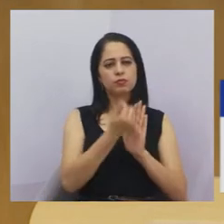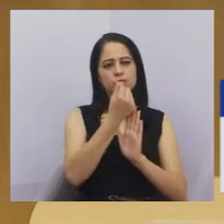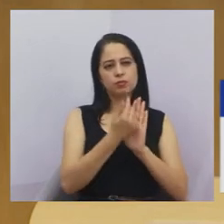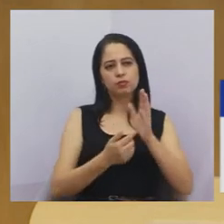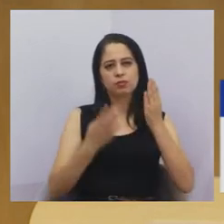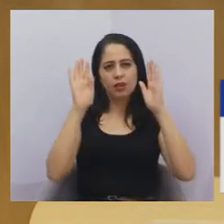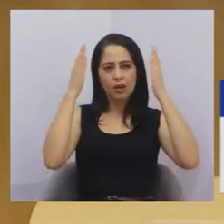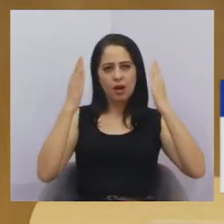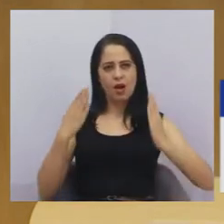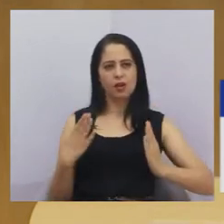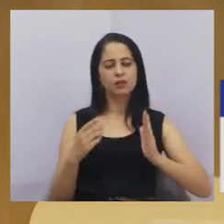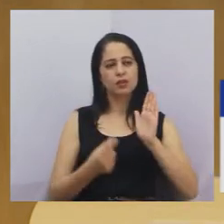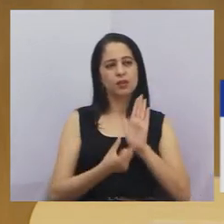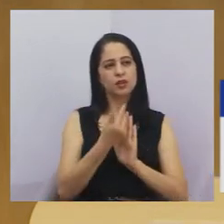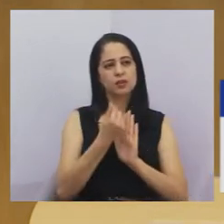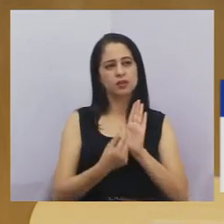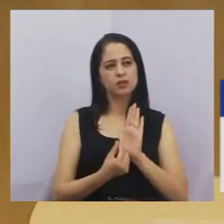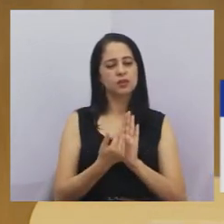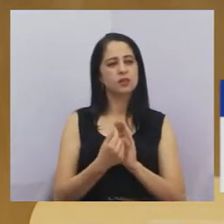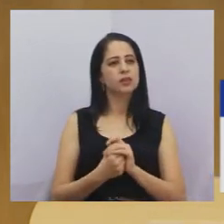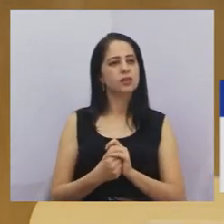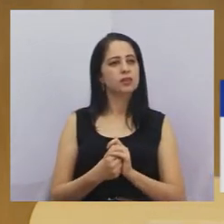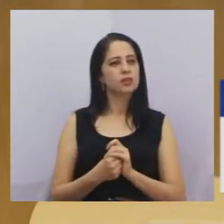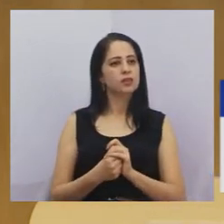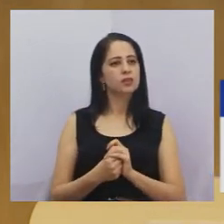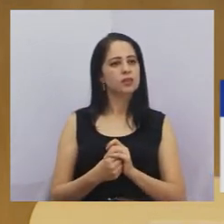próprias suplementares, se necessário.